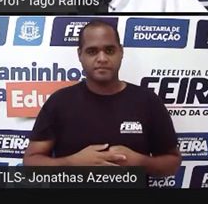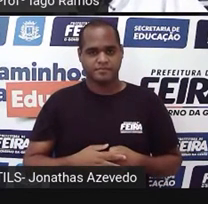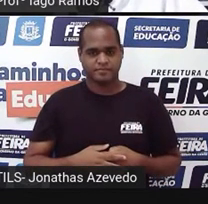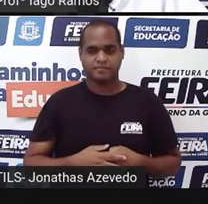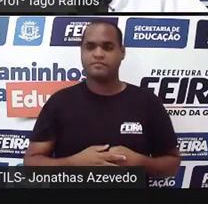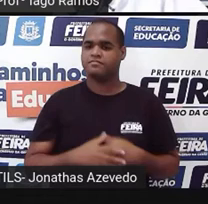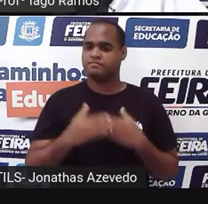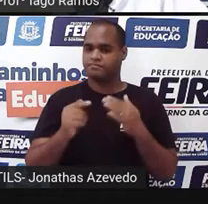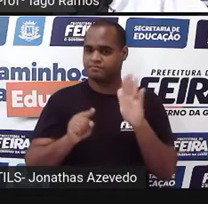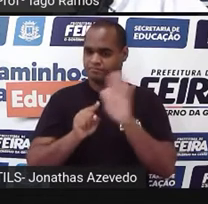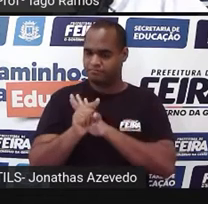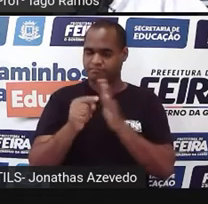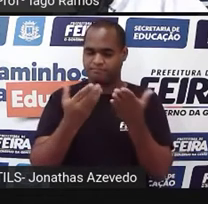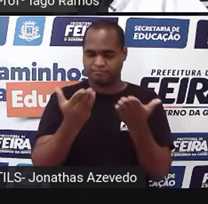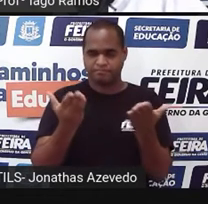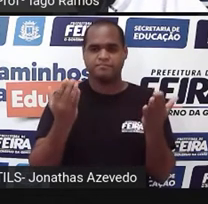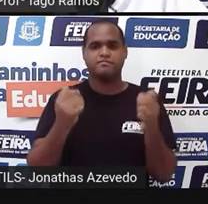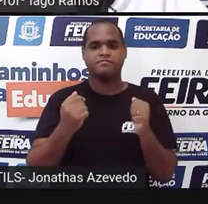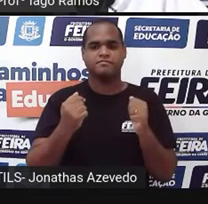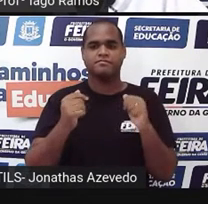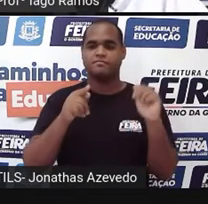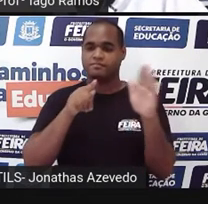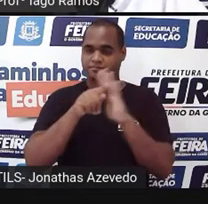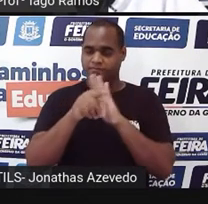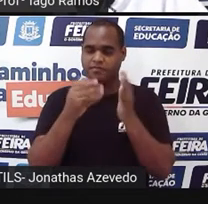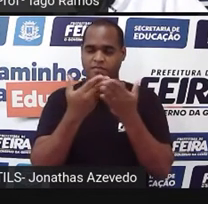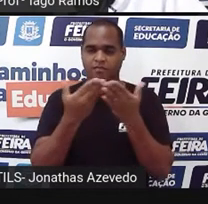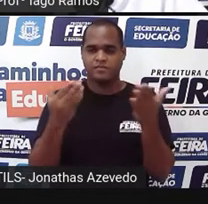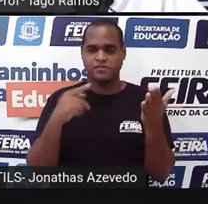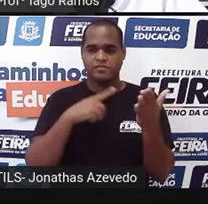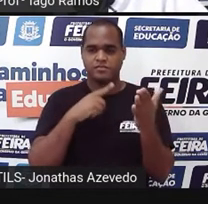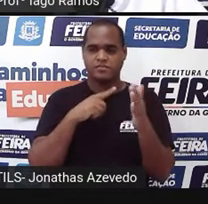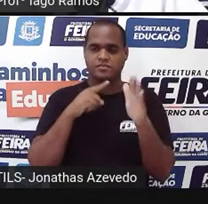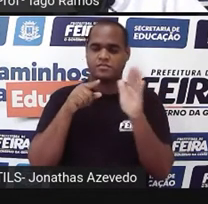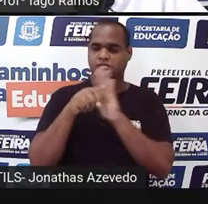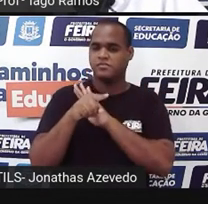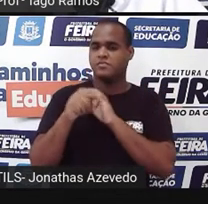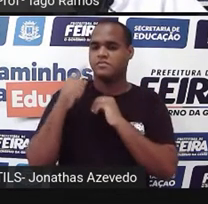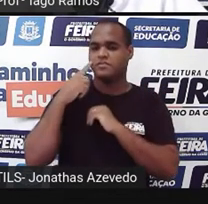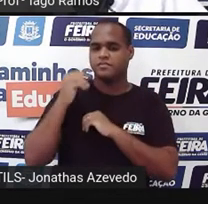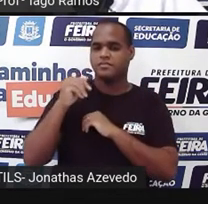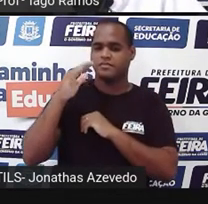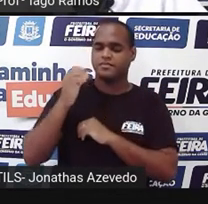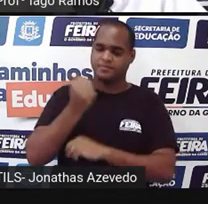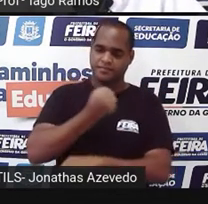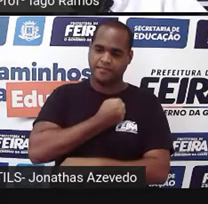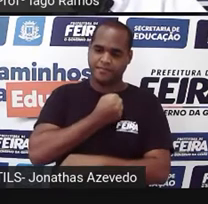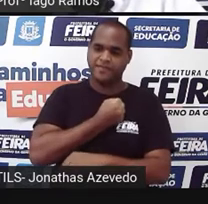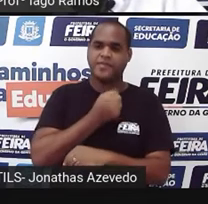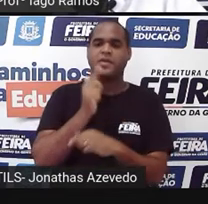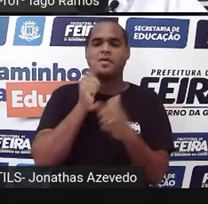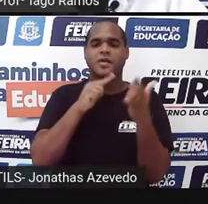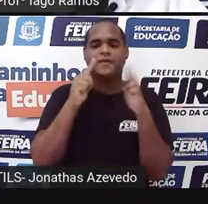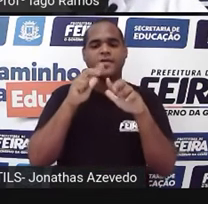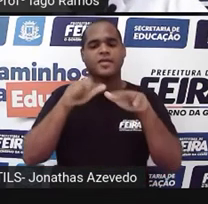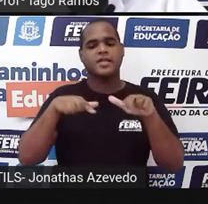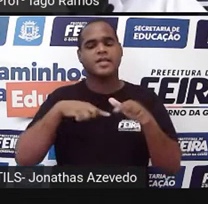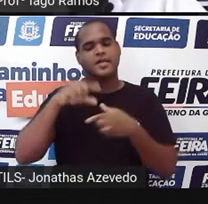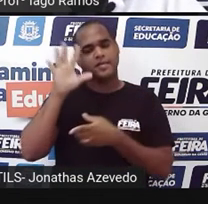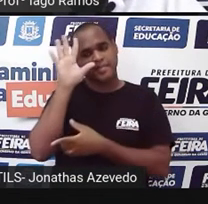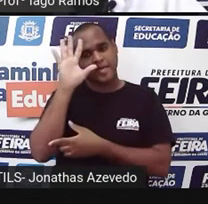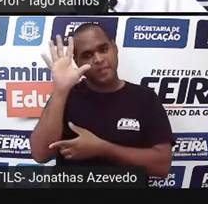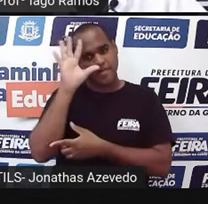só mais uma pergunta é mais uma perguntinha acabei de te perguntar qual é o maior número que você consegue imaginar